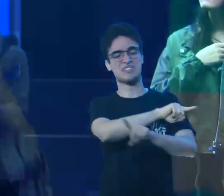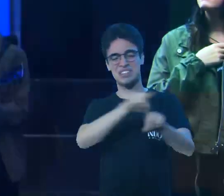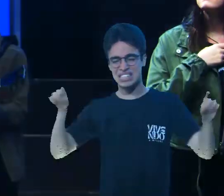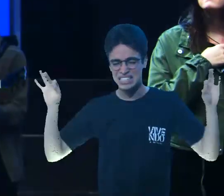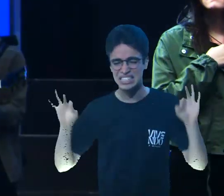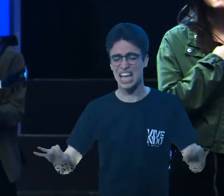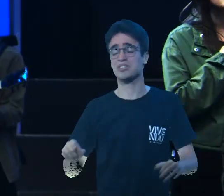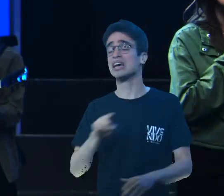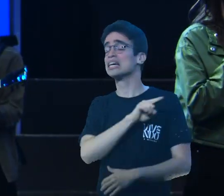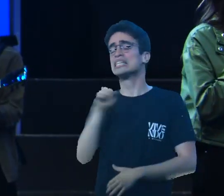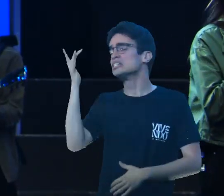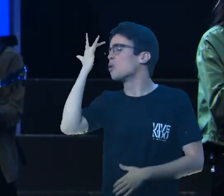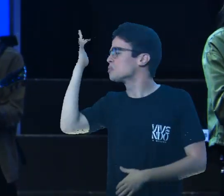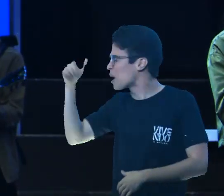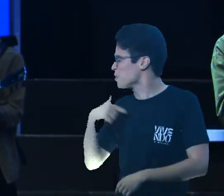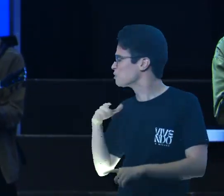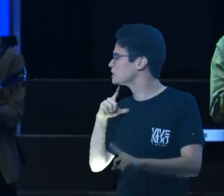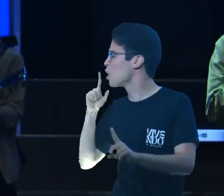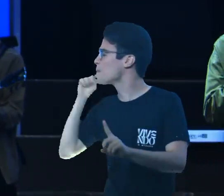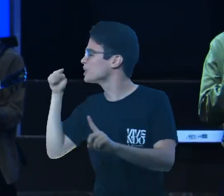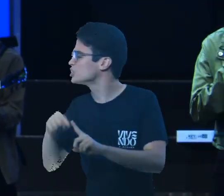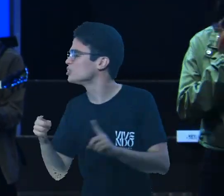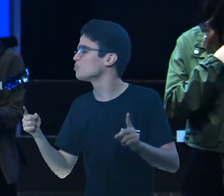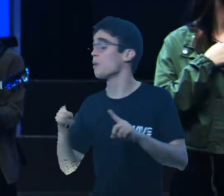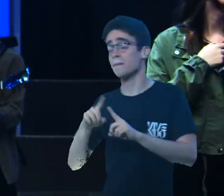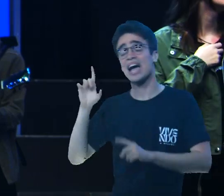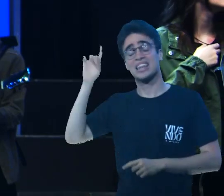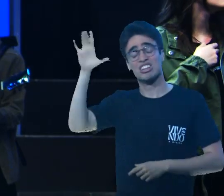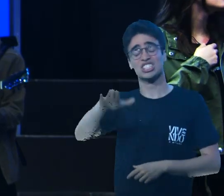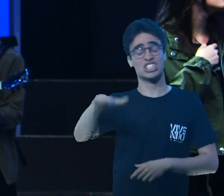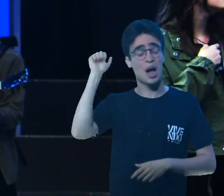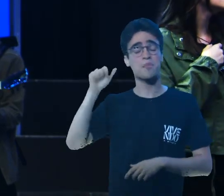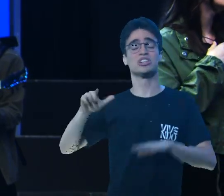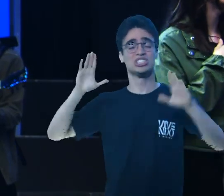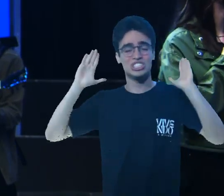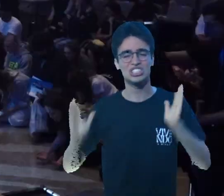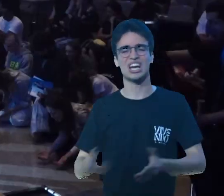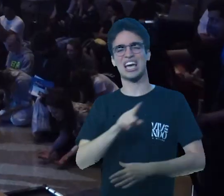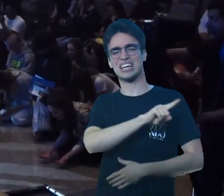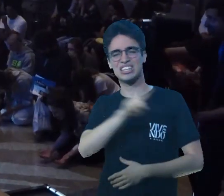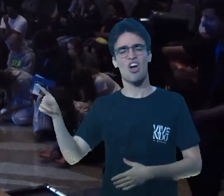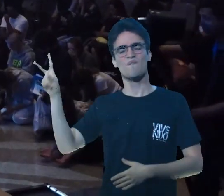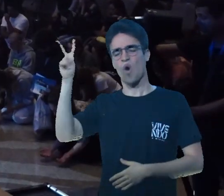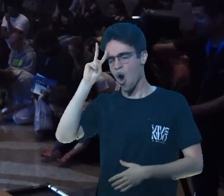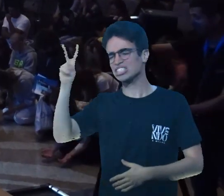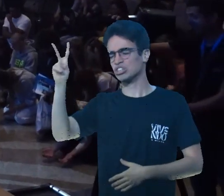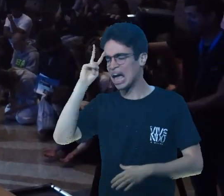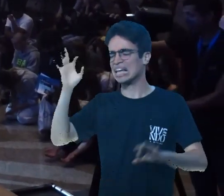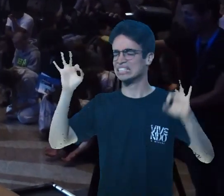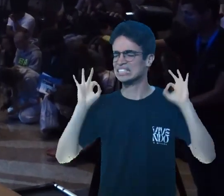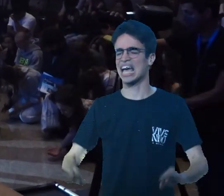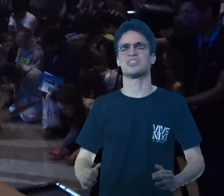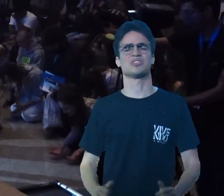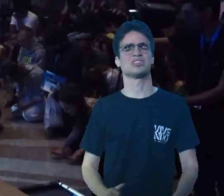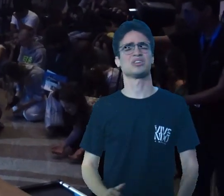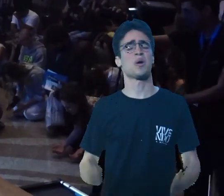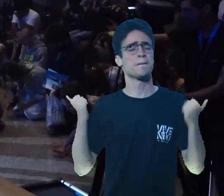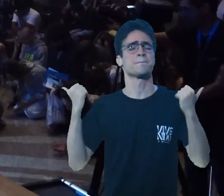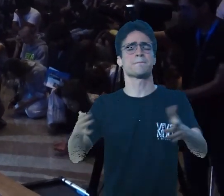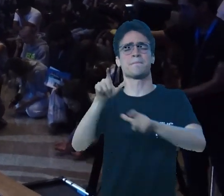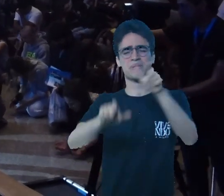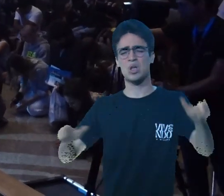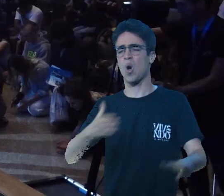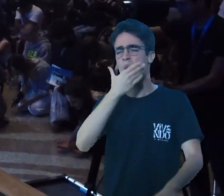não sabe que é vocacionado e que foi vocacionado pelo Senhor na plenitude dos tempos. Levanta